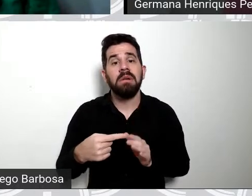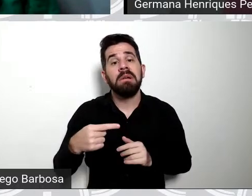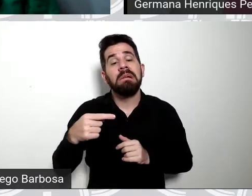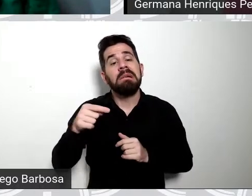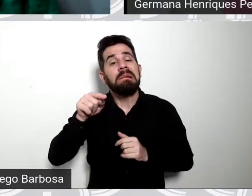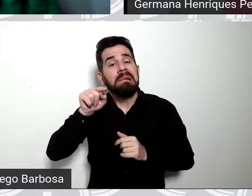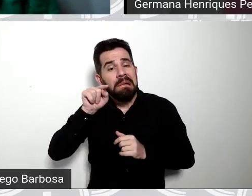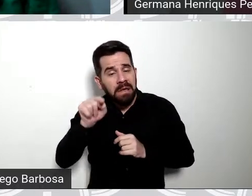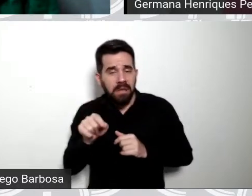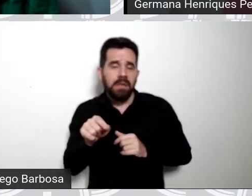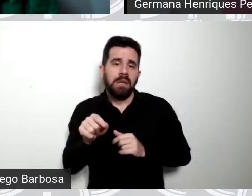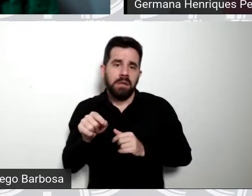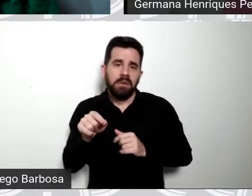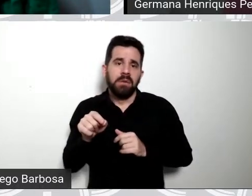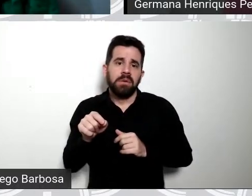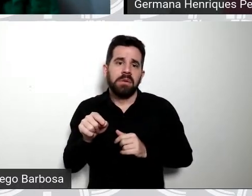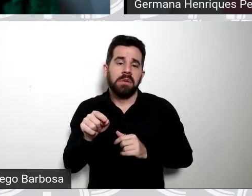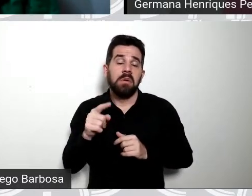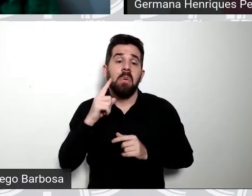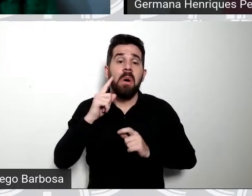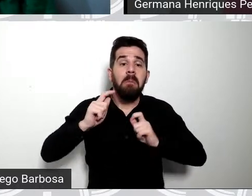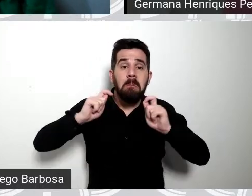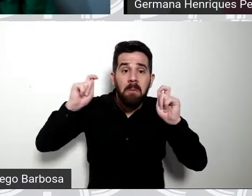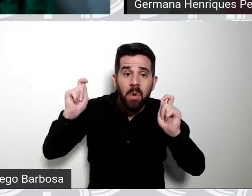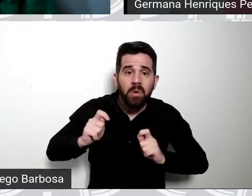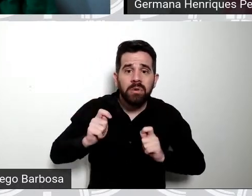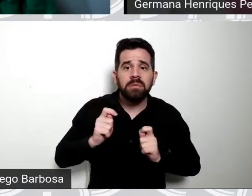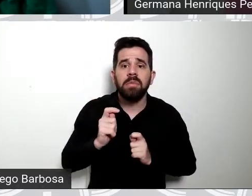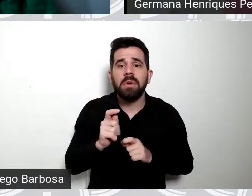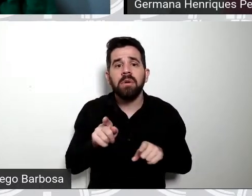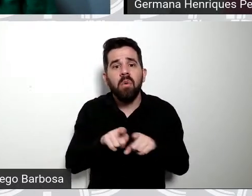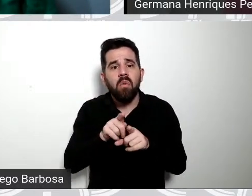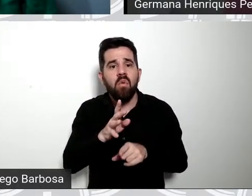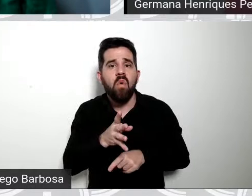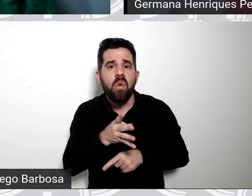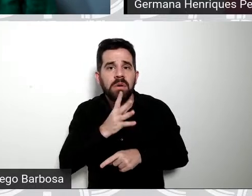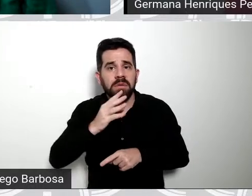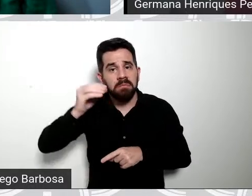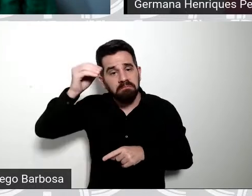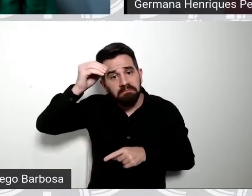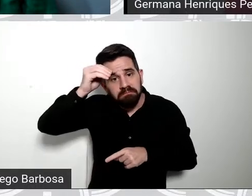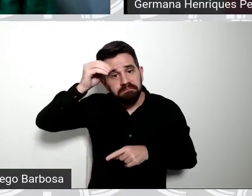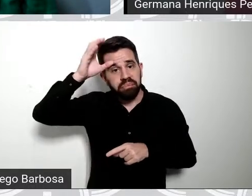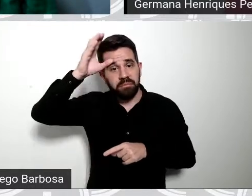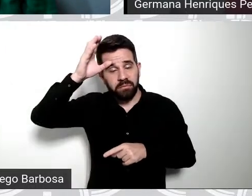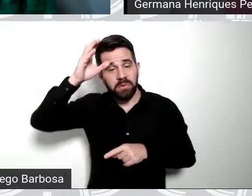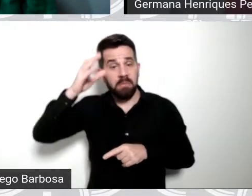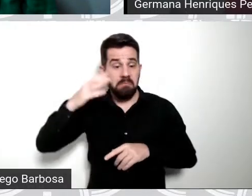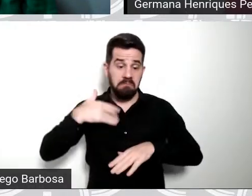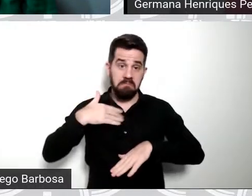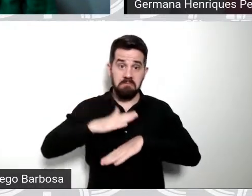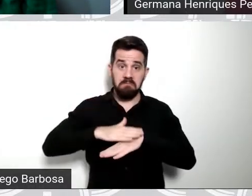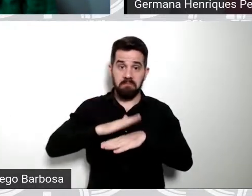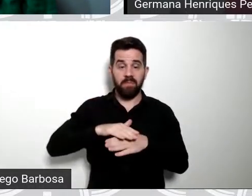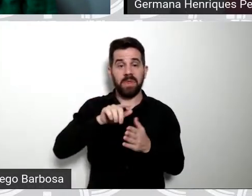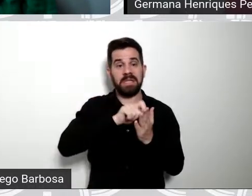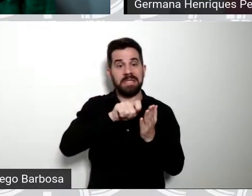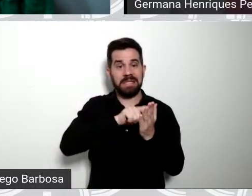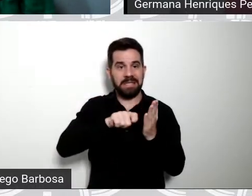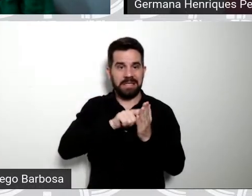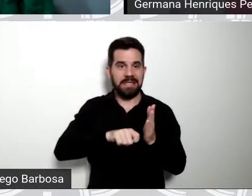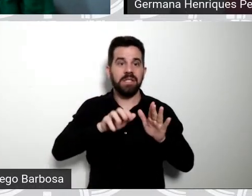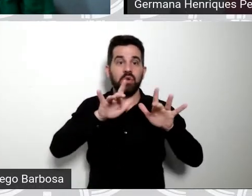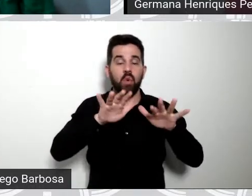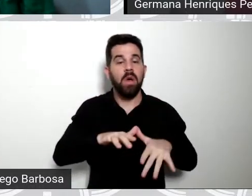reciprocamente, como eu dizia, uma possibilidade de conhecimento se abre para o escritor. A literatura